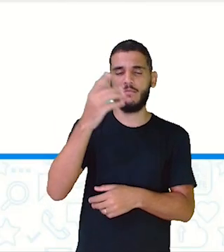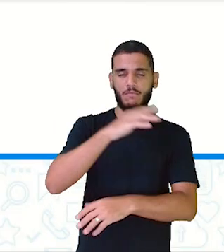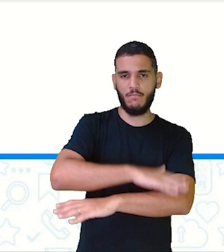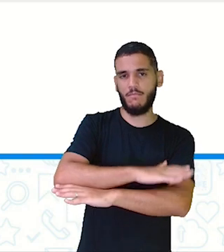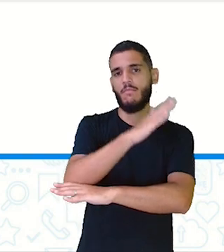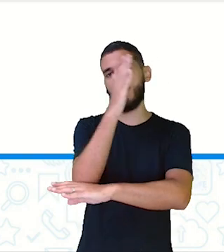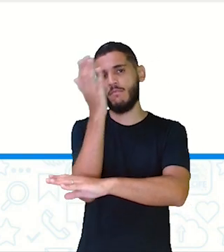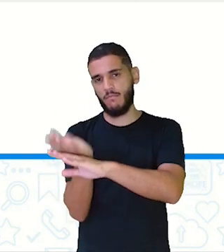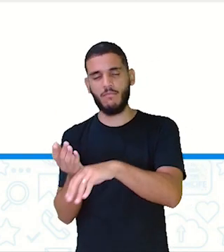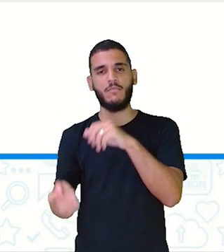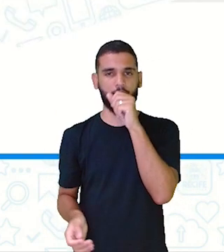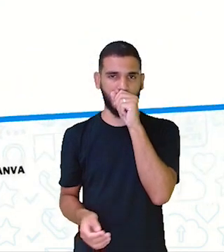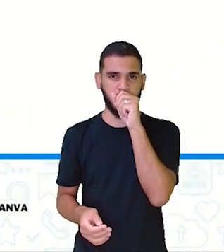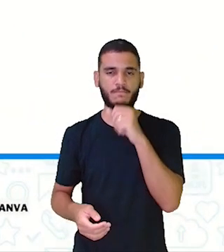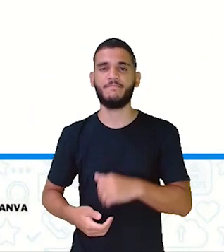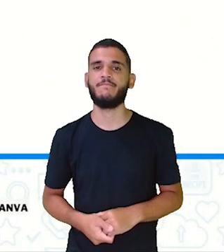muito importante.